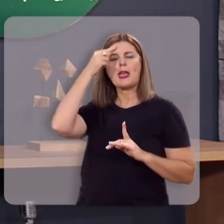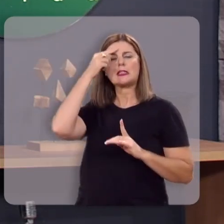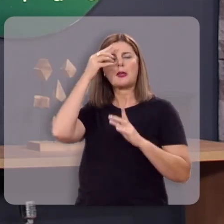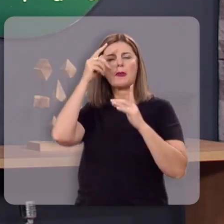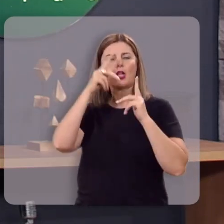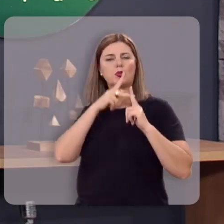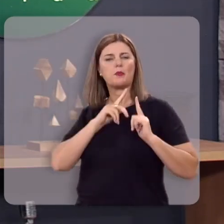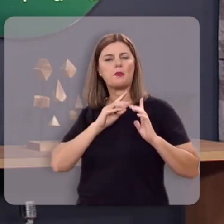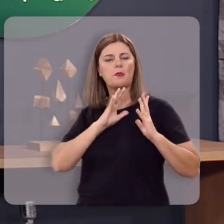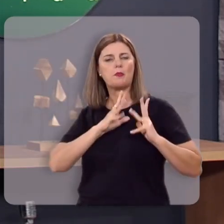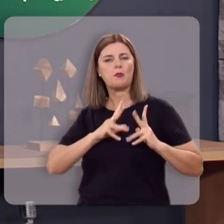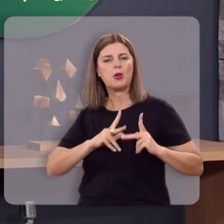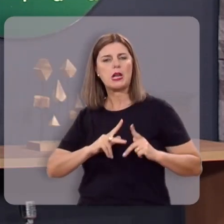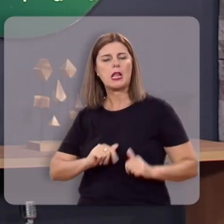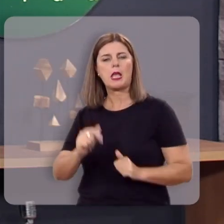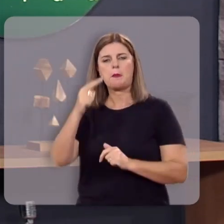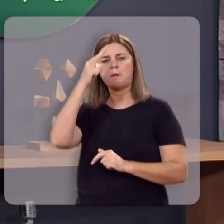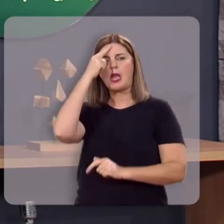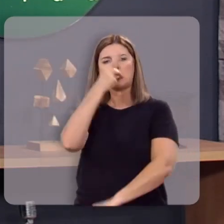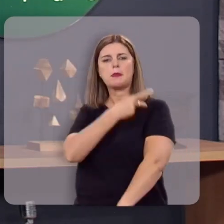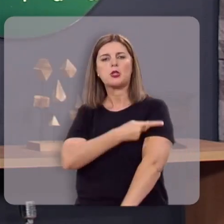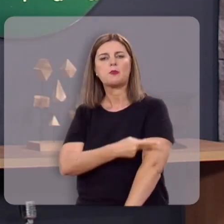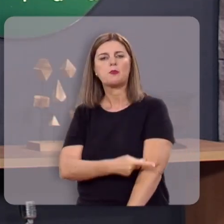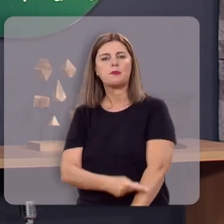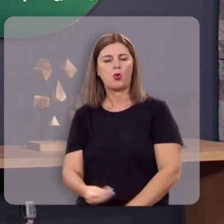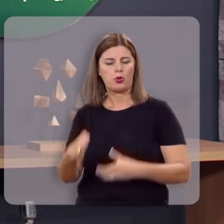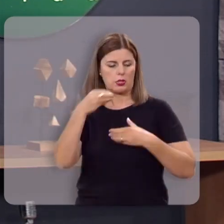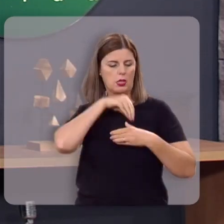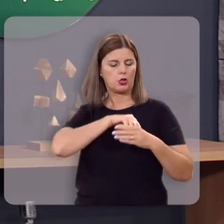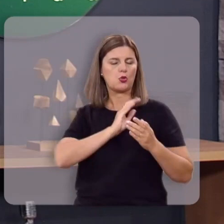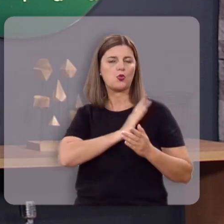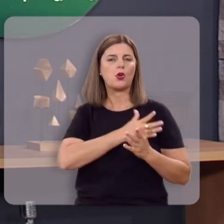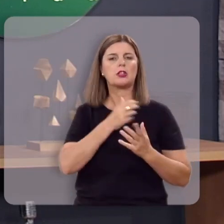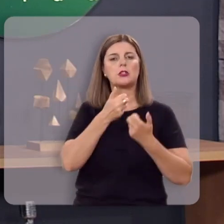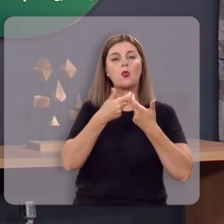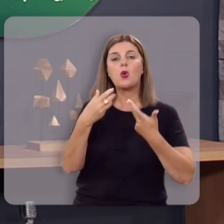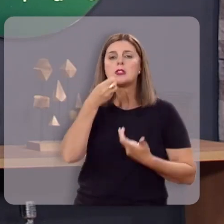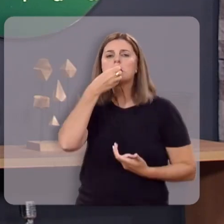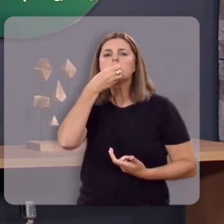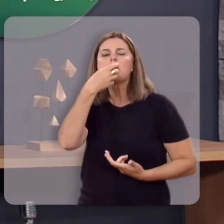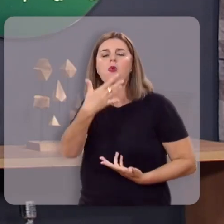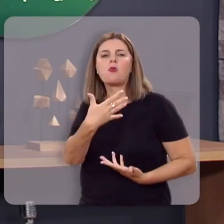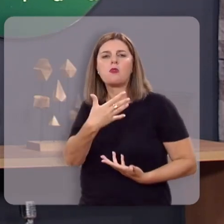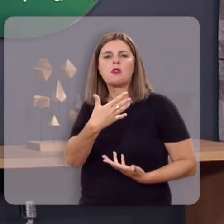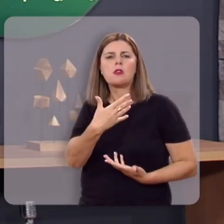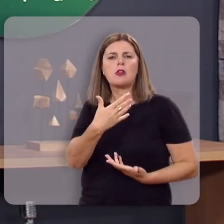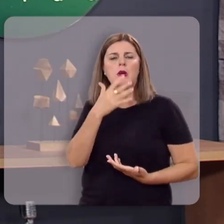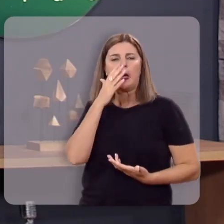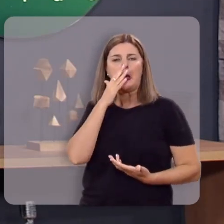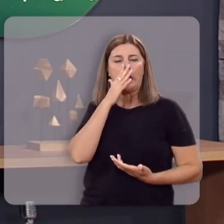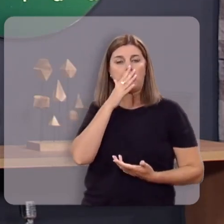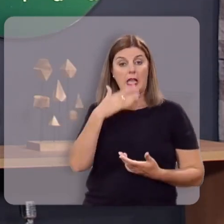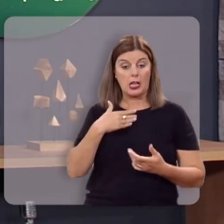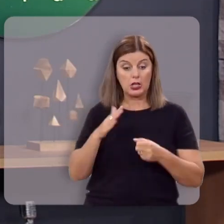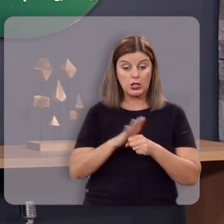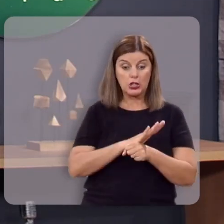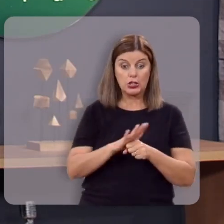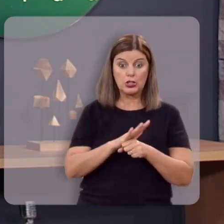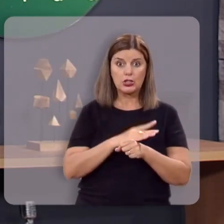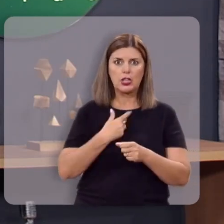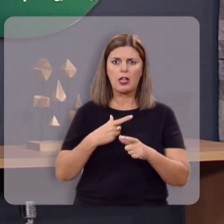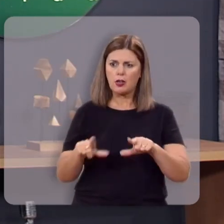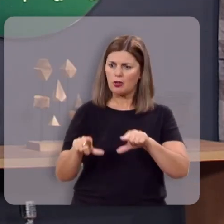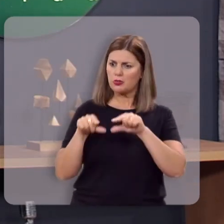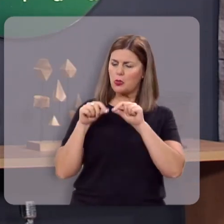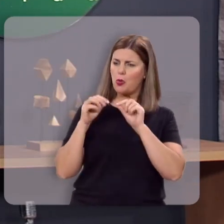pensamentos puros. Alimentar no coração coisas boas. E aí começa dizendo assim, revesti-vos, pois,